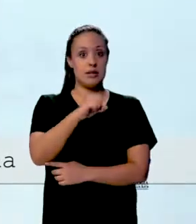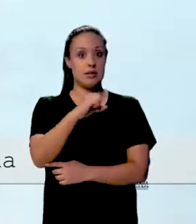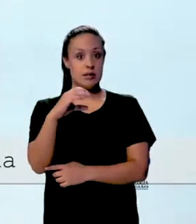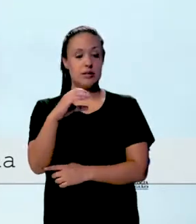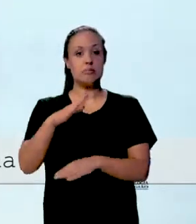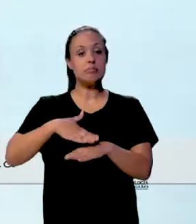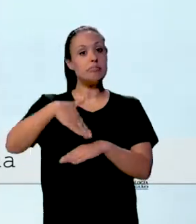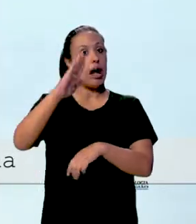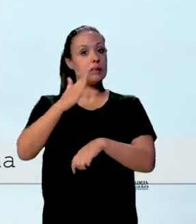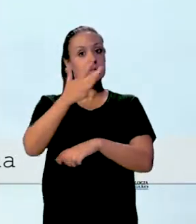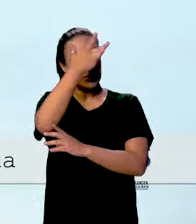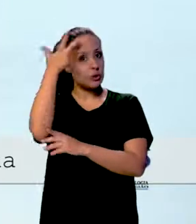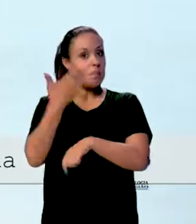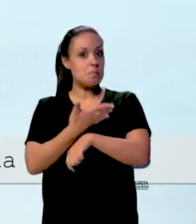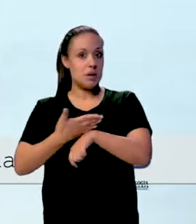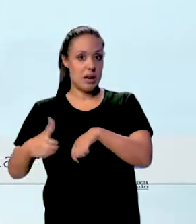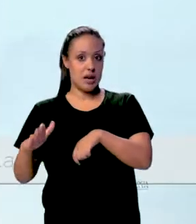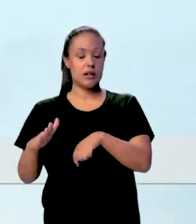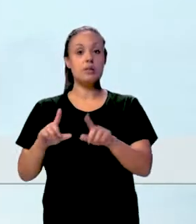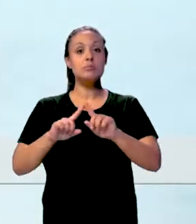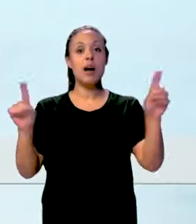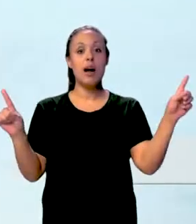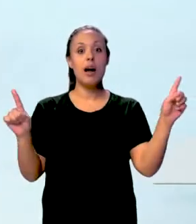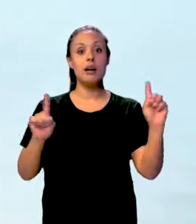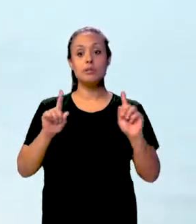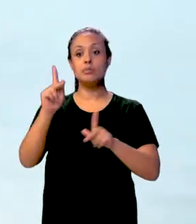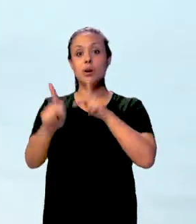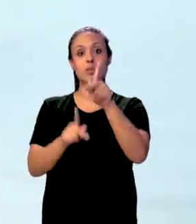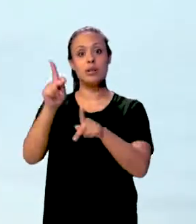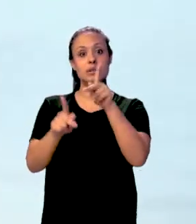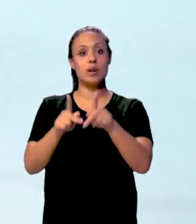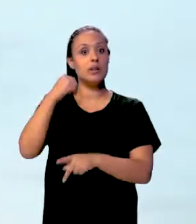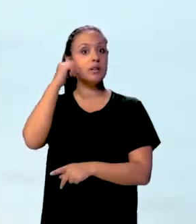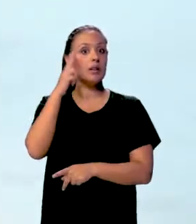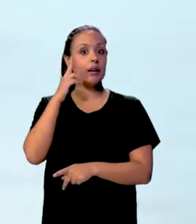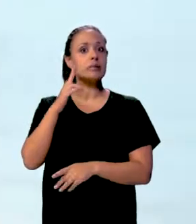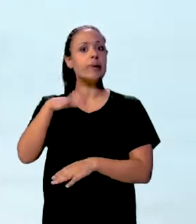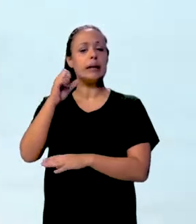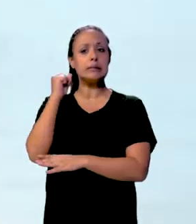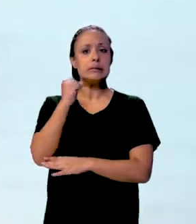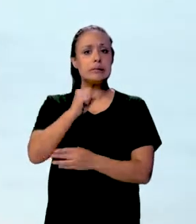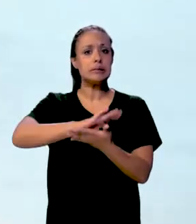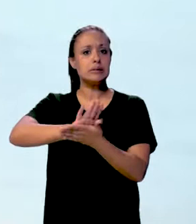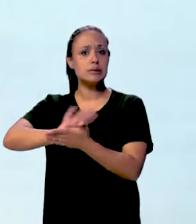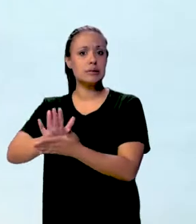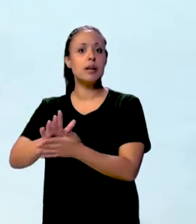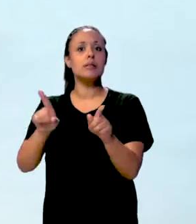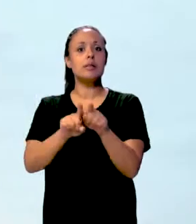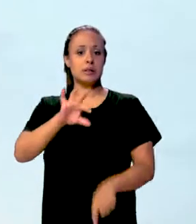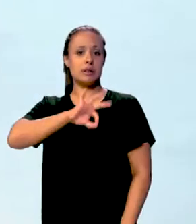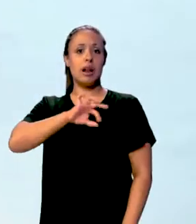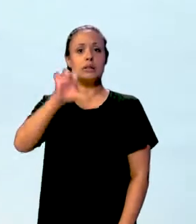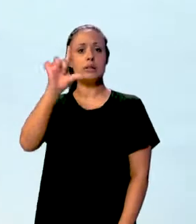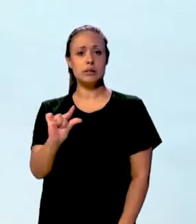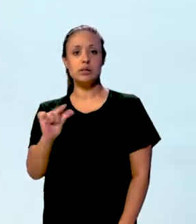o mais branco do país, né, em termos de percentuais, só que é o estado em que proporcionalmente a população negra